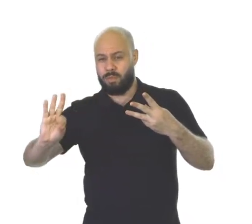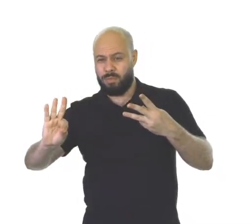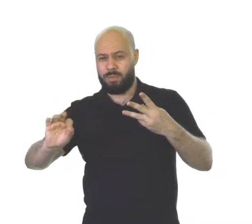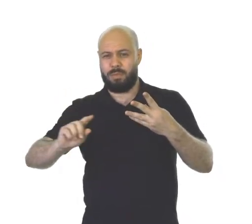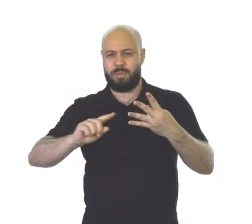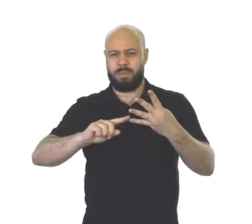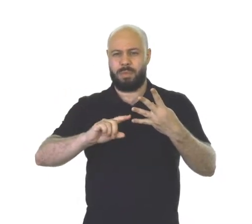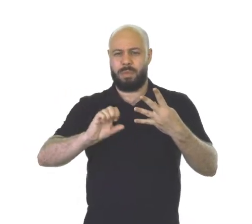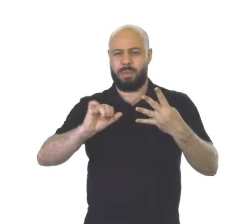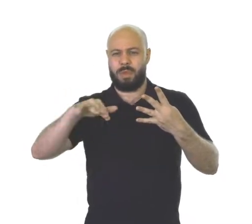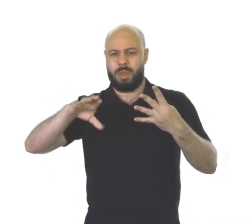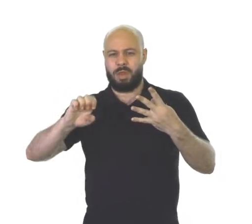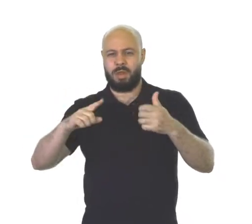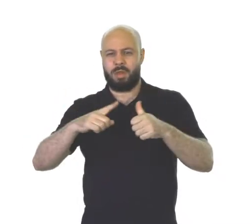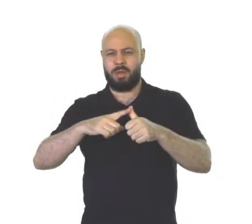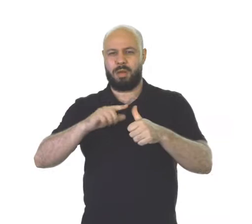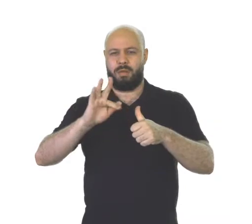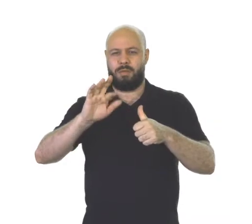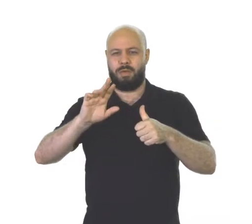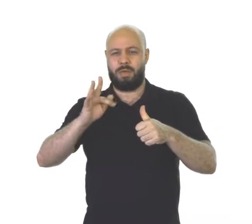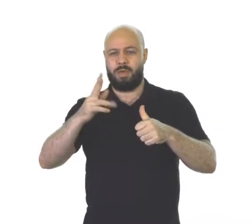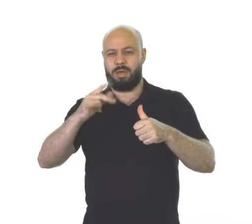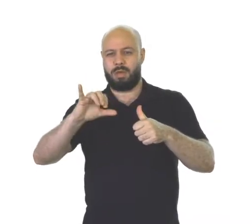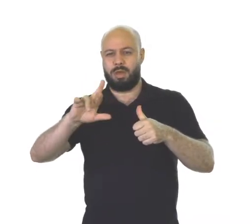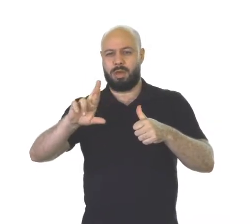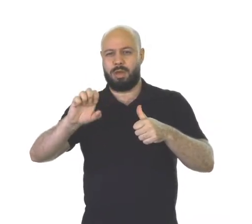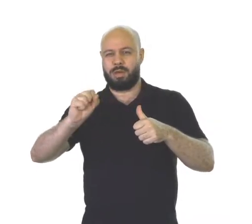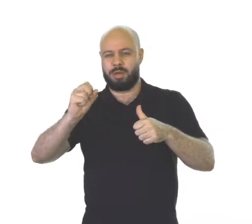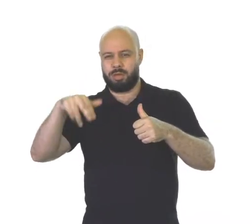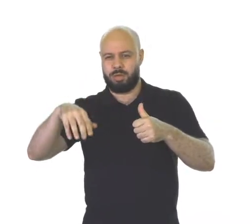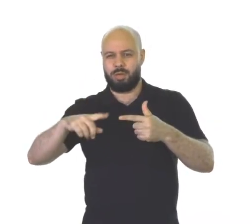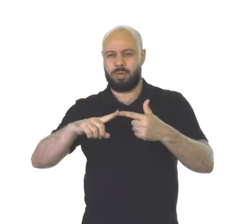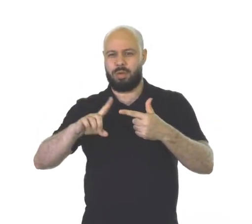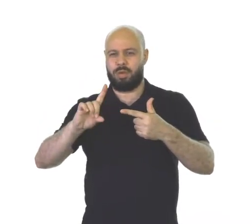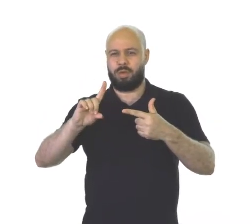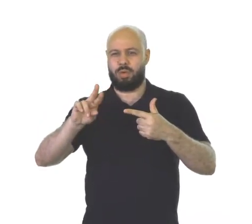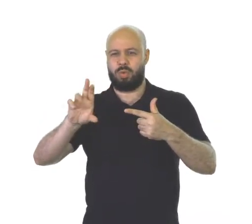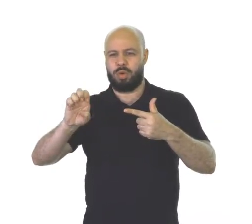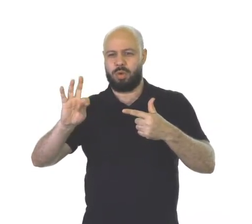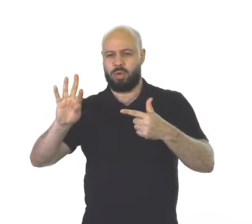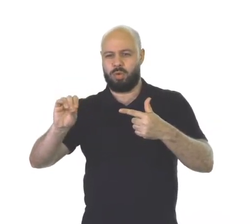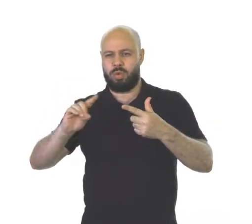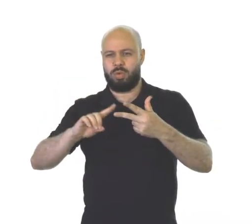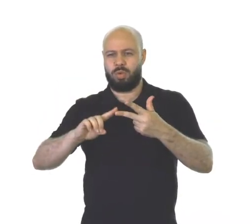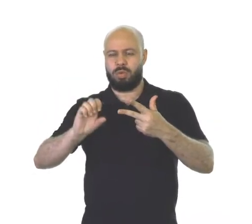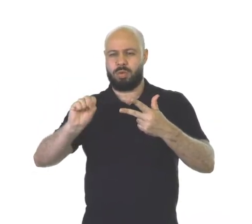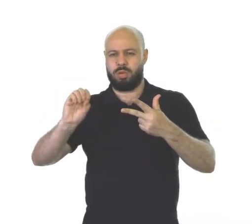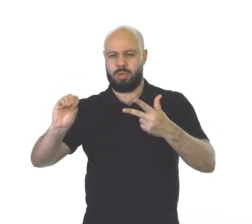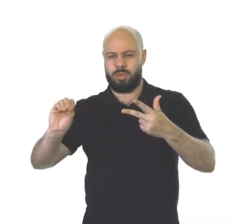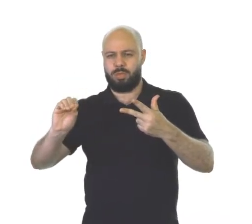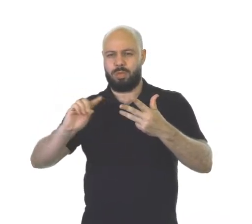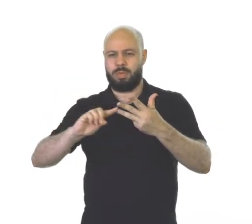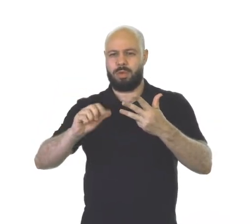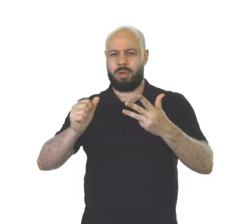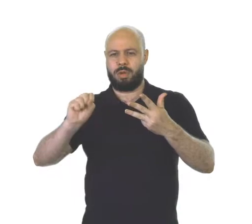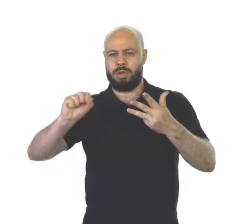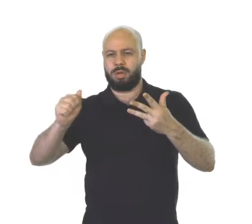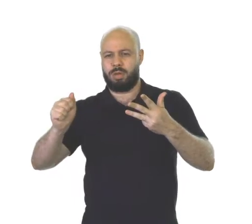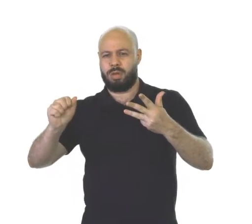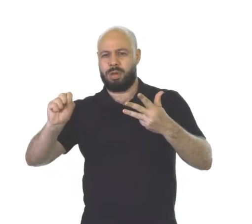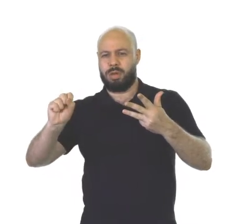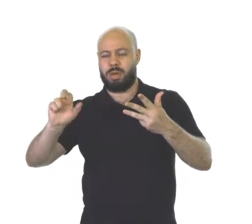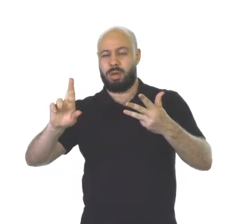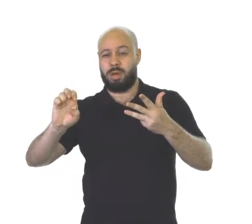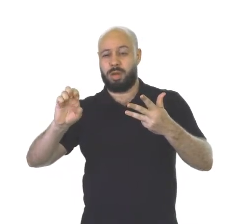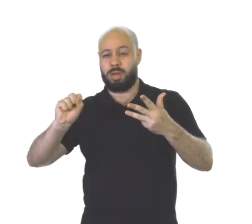since, for this reason, due to, so, as a result.